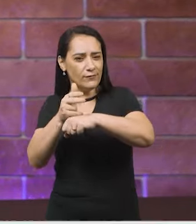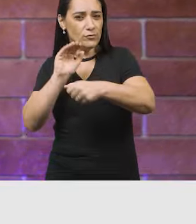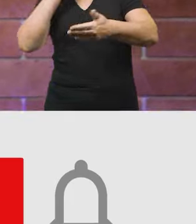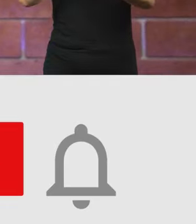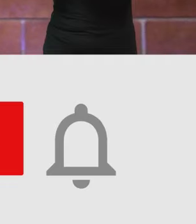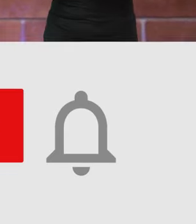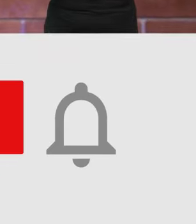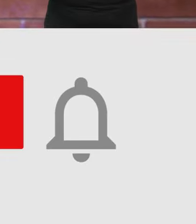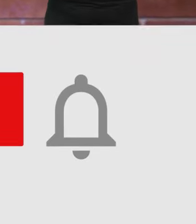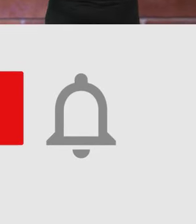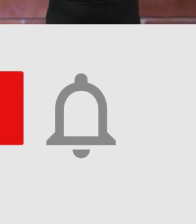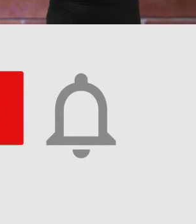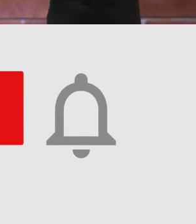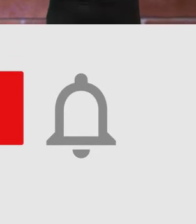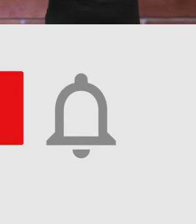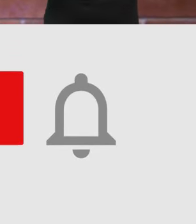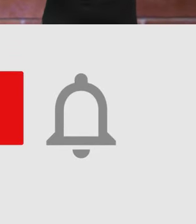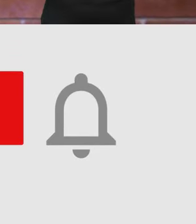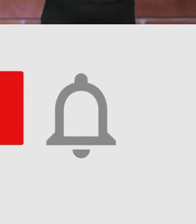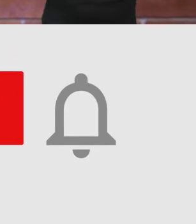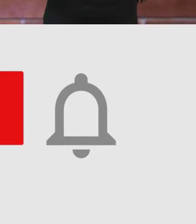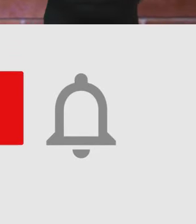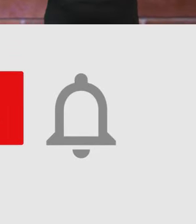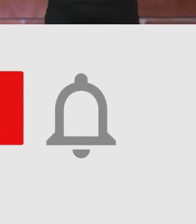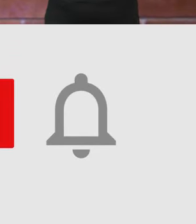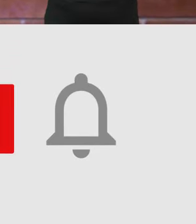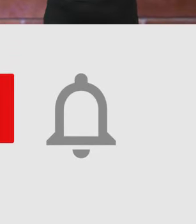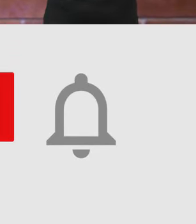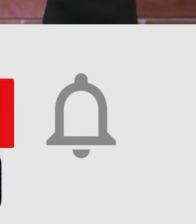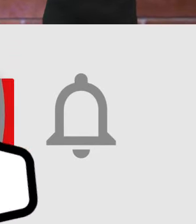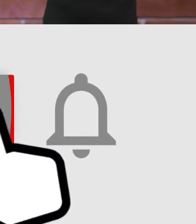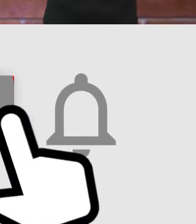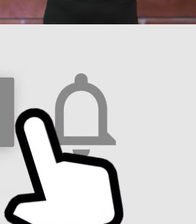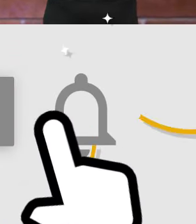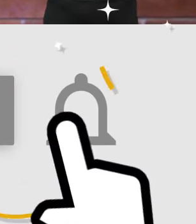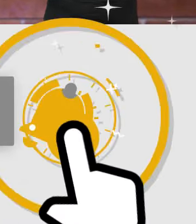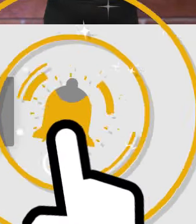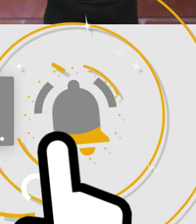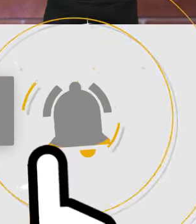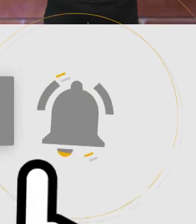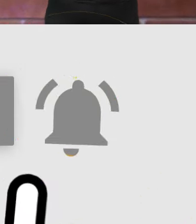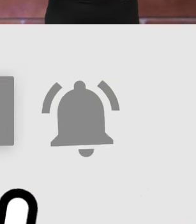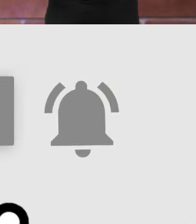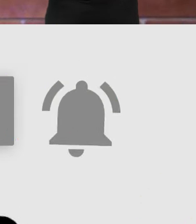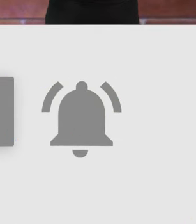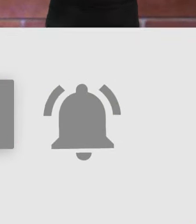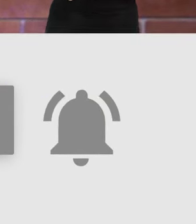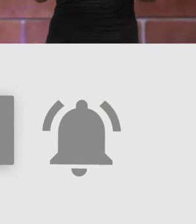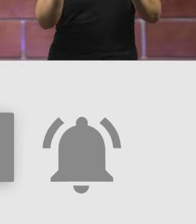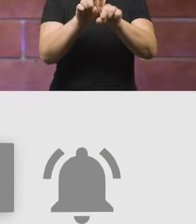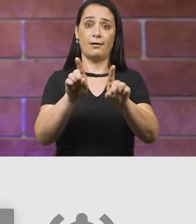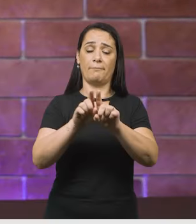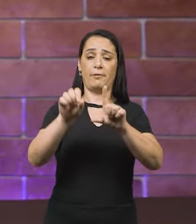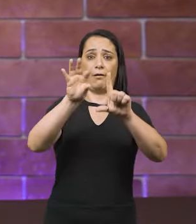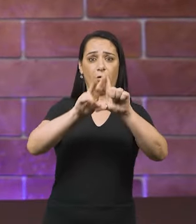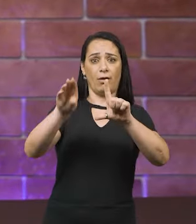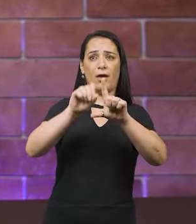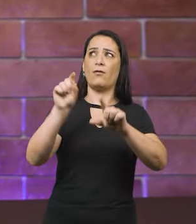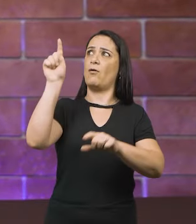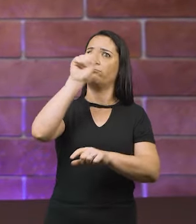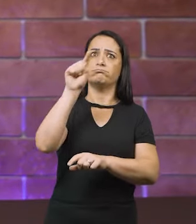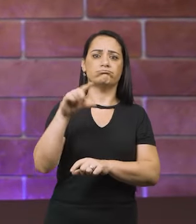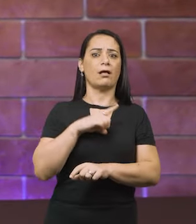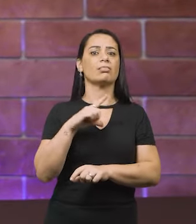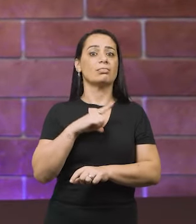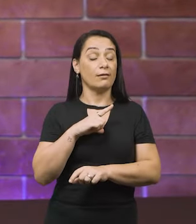antes, se você chegou até aqui, já deixa o seu like e compartilha esse vídeo com todos os seus amigos que trabalham com Adobe. Aproveite